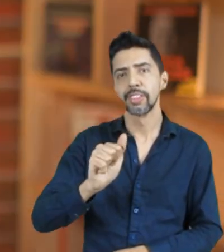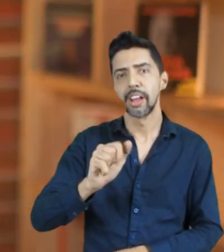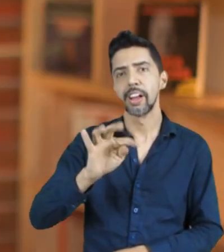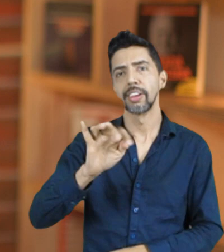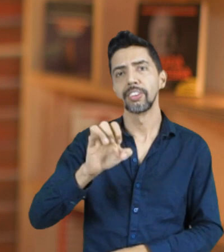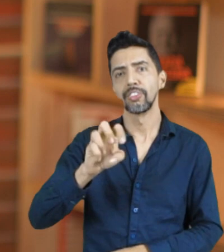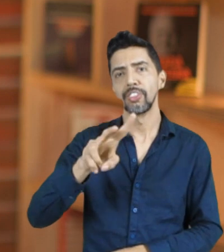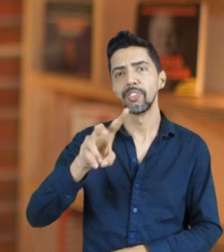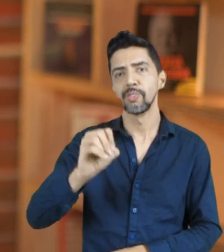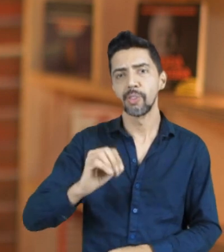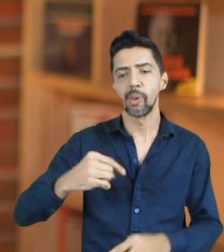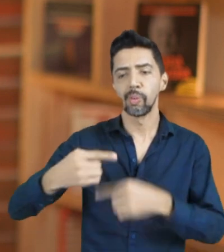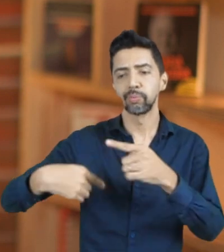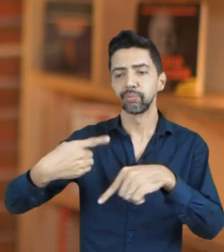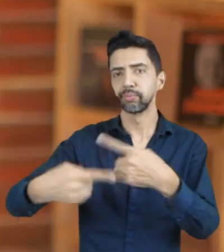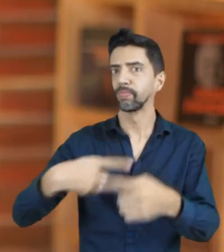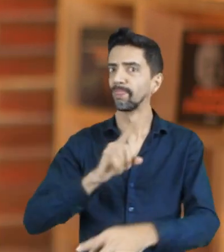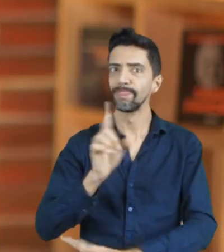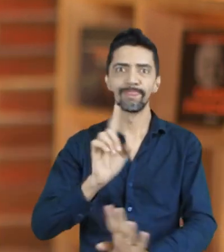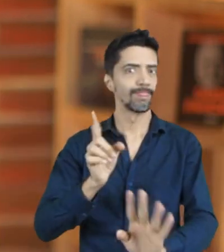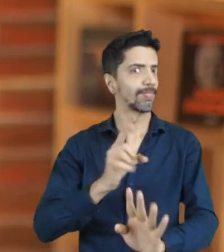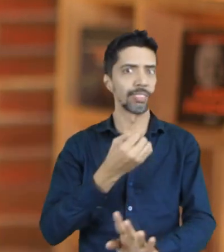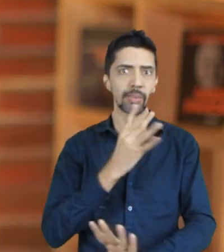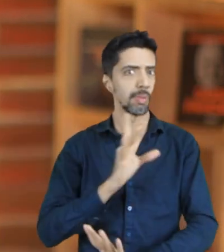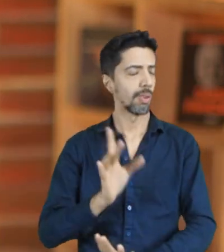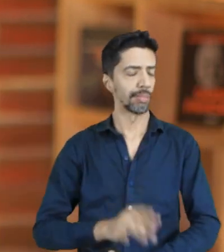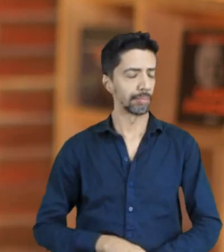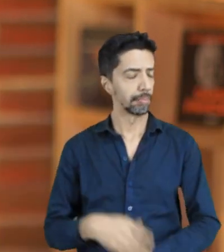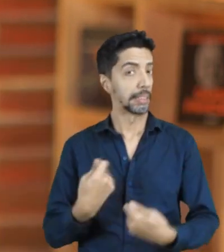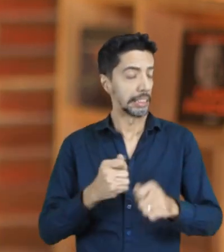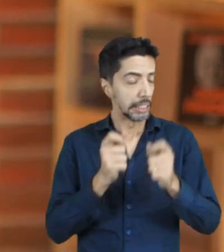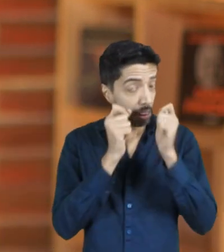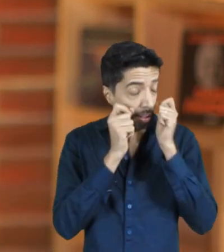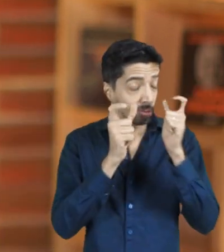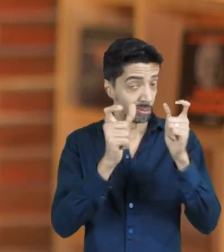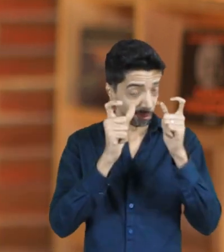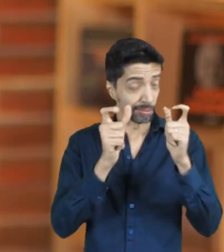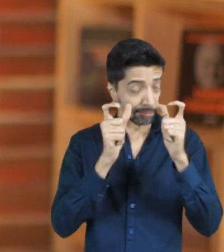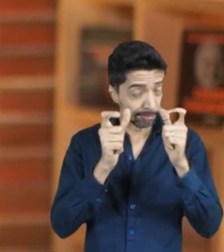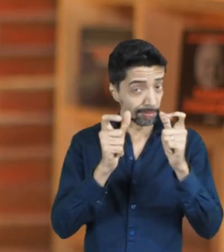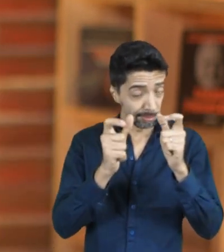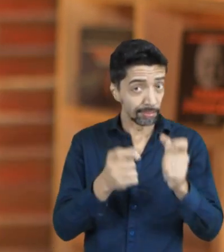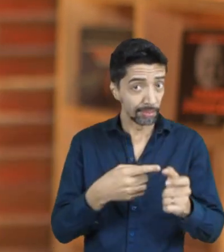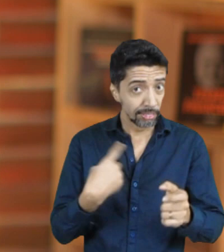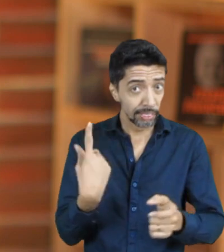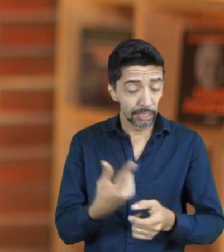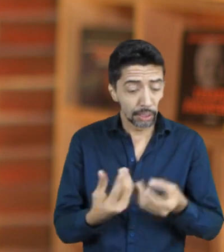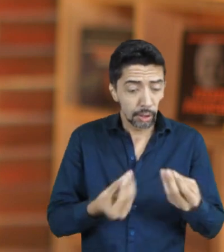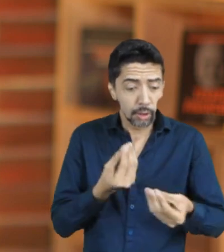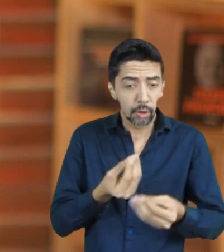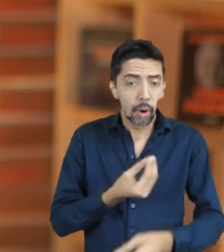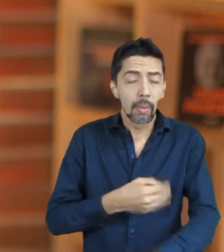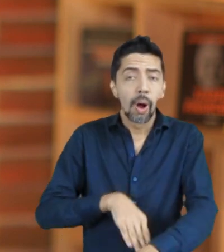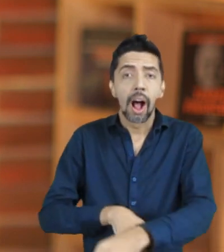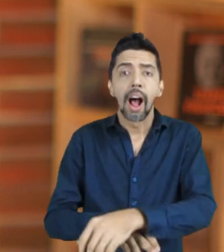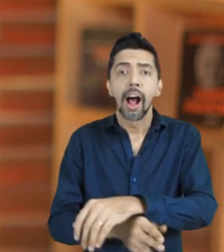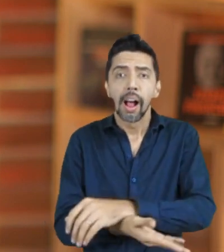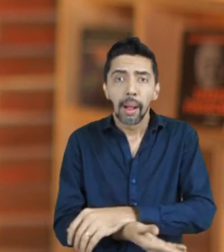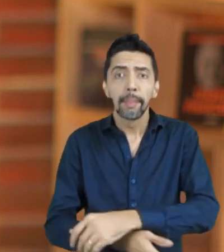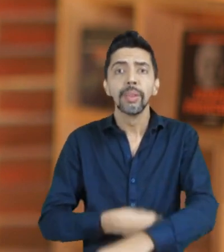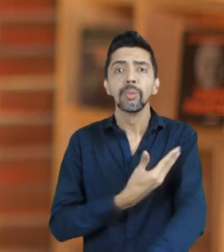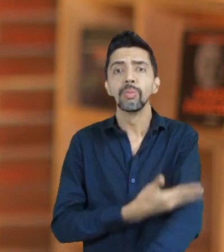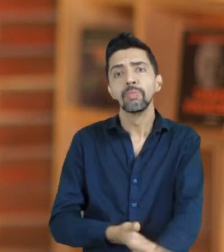então nós temos que ficar muito atentos às nossas possibilidades a nossa situação financeira e nossos